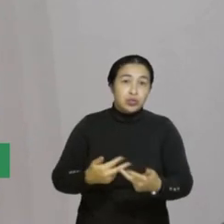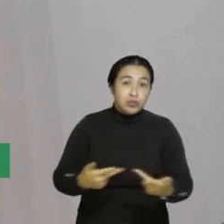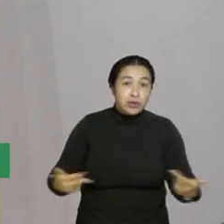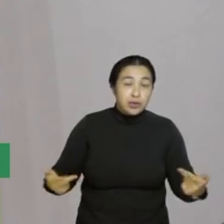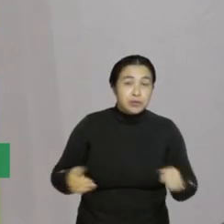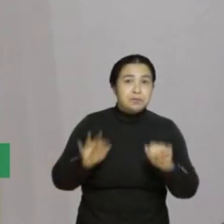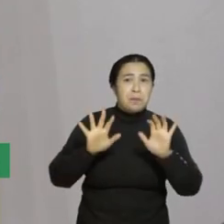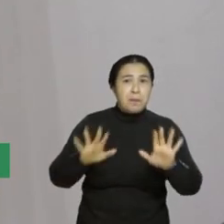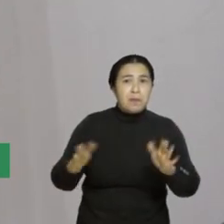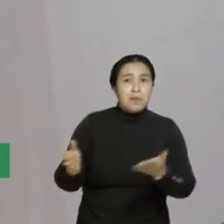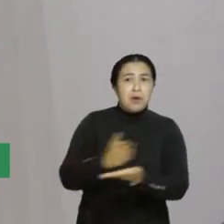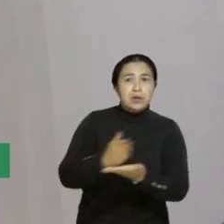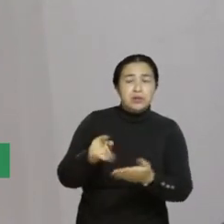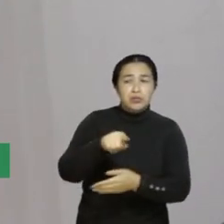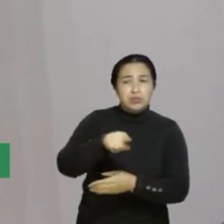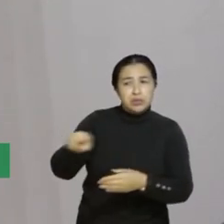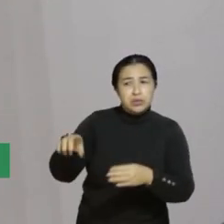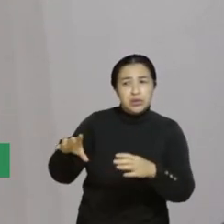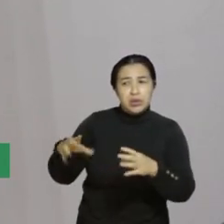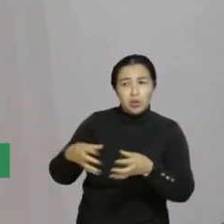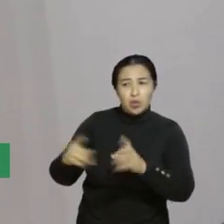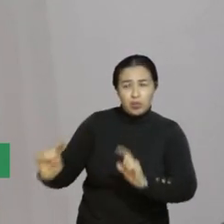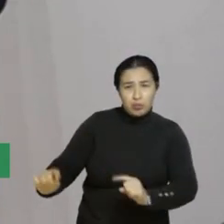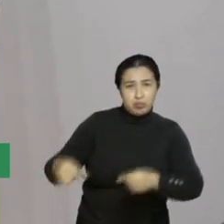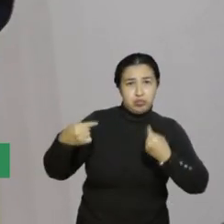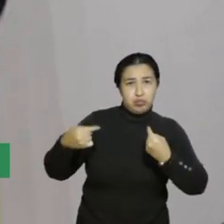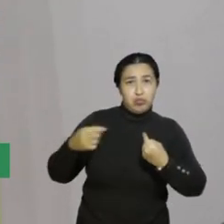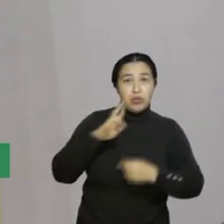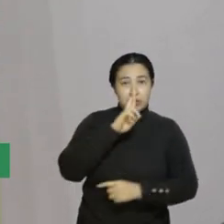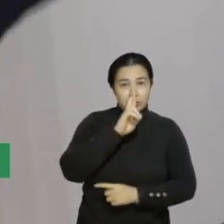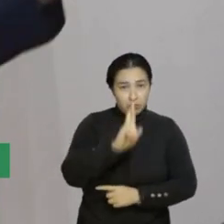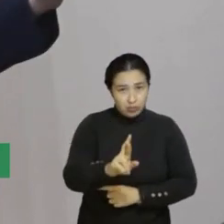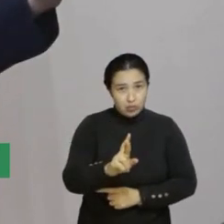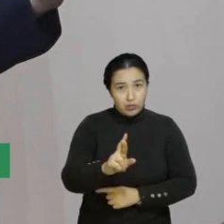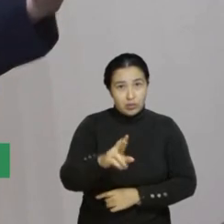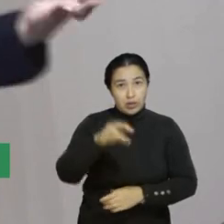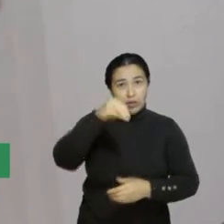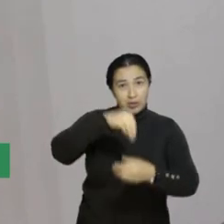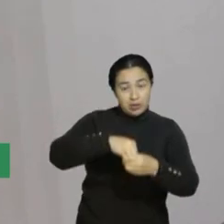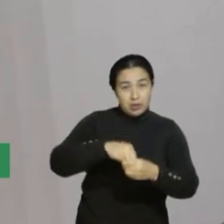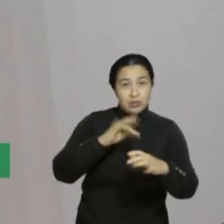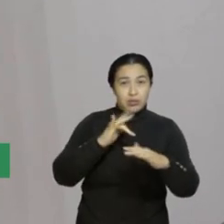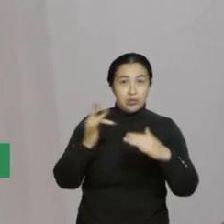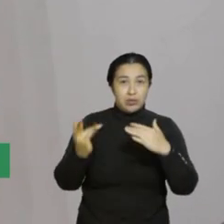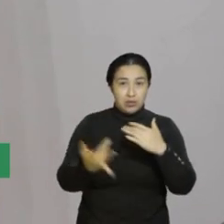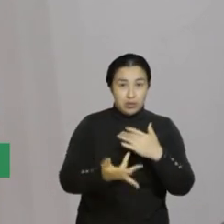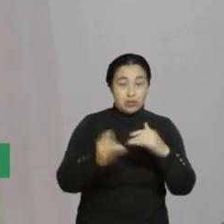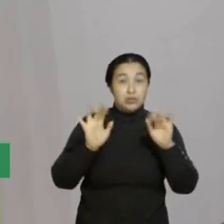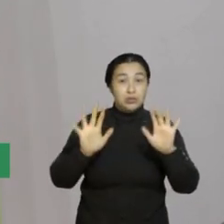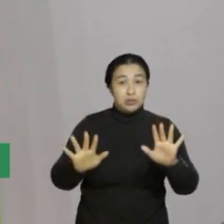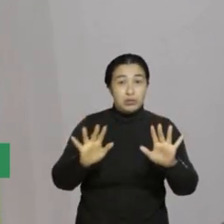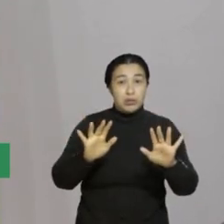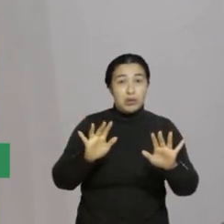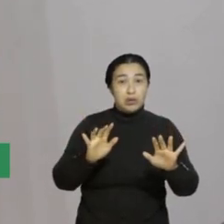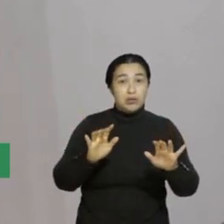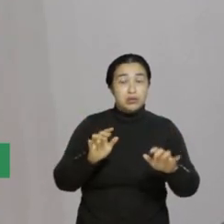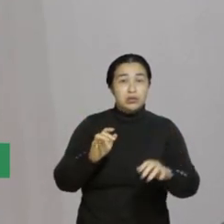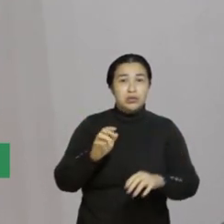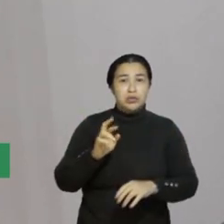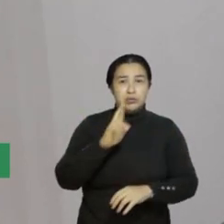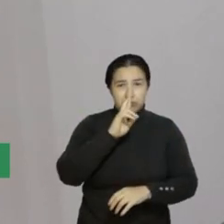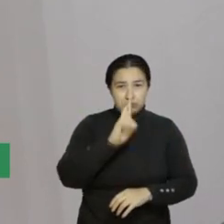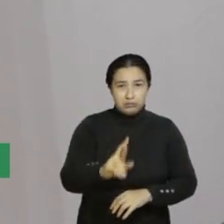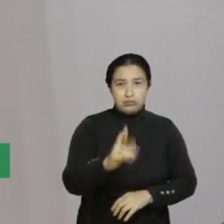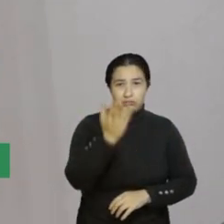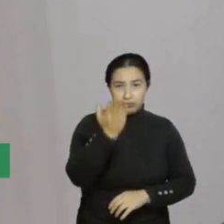foram feitas ao meu projeto de lei. Vou responder algumas nas redes sociais, onde as pessoas têm mais acesso, mas eu quero responder uma objeção aqui